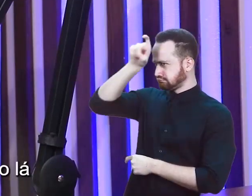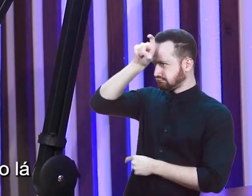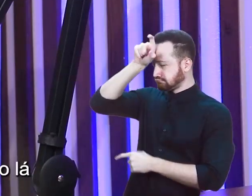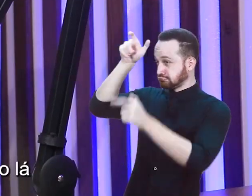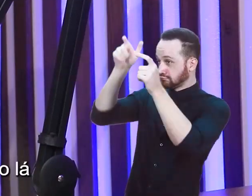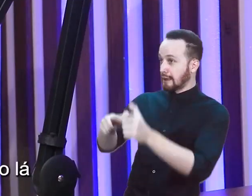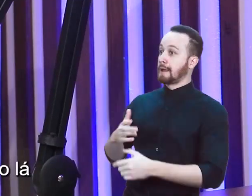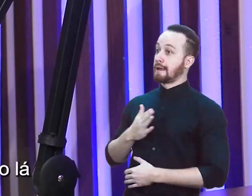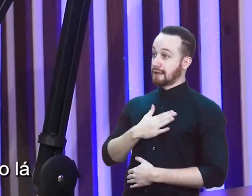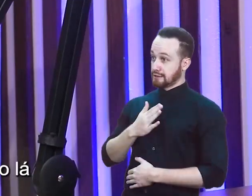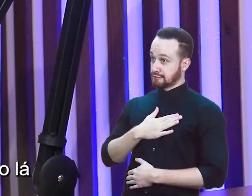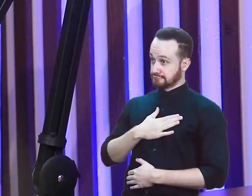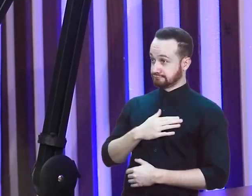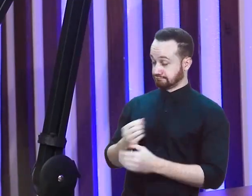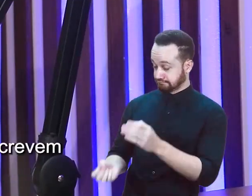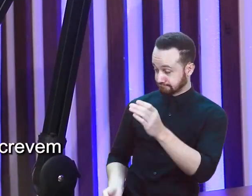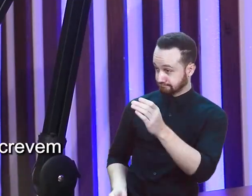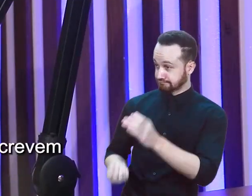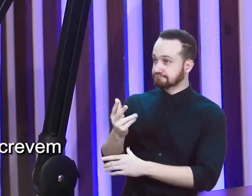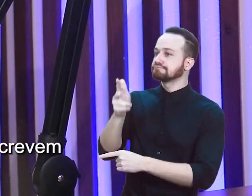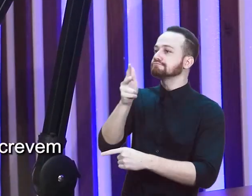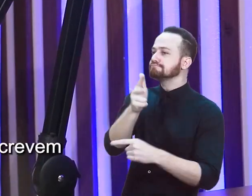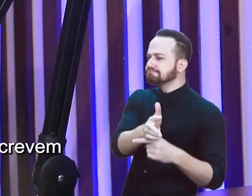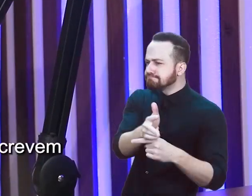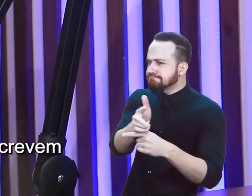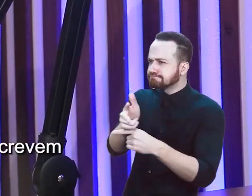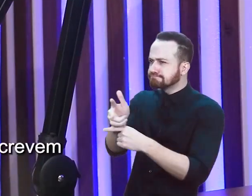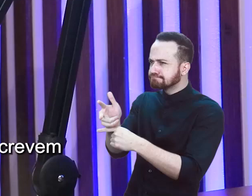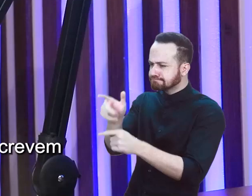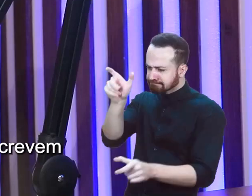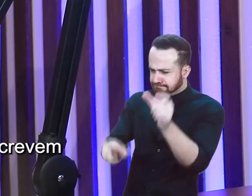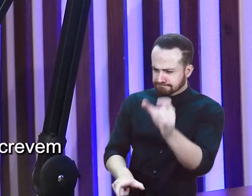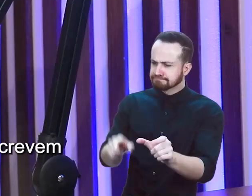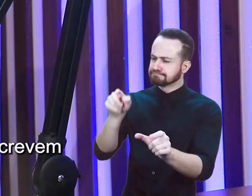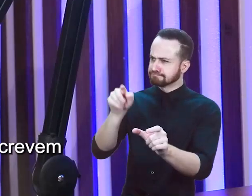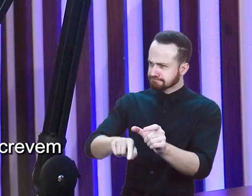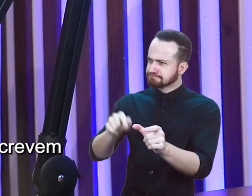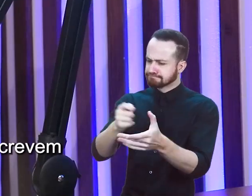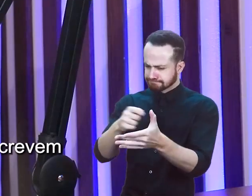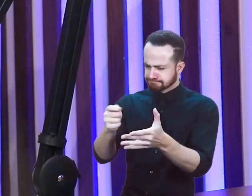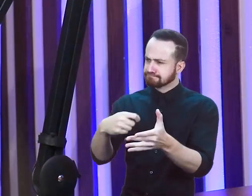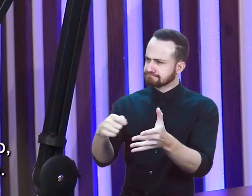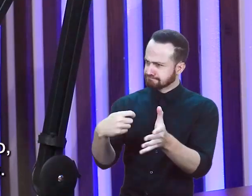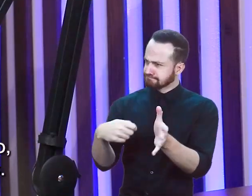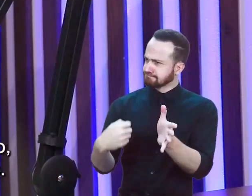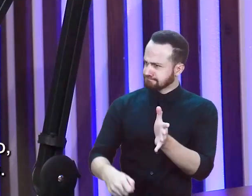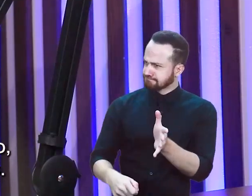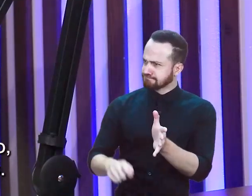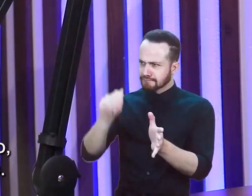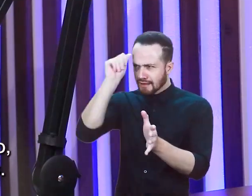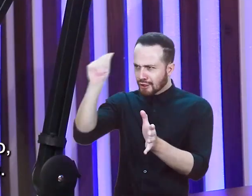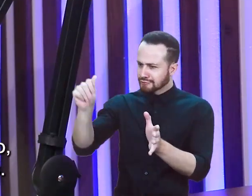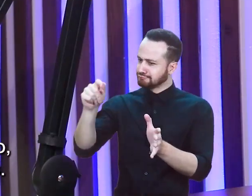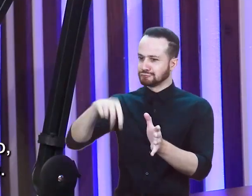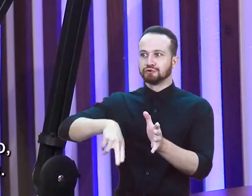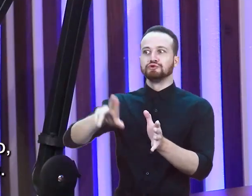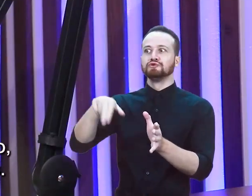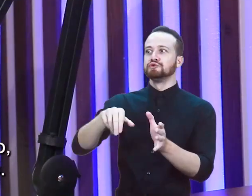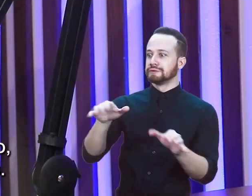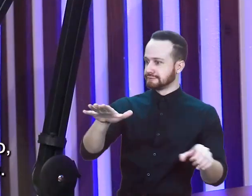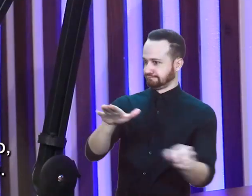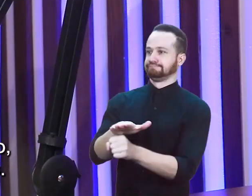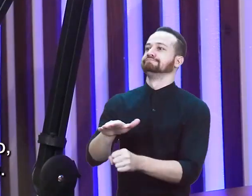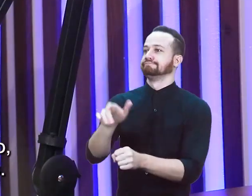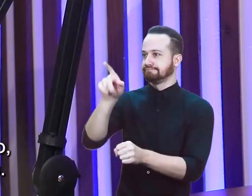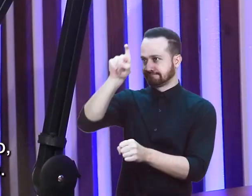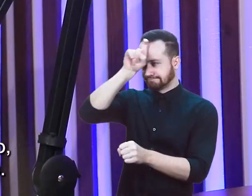no caso eu fiz um vídeo lá mostrando que as pessoas que escrevem sobre o Quilombo nunca estiveram no Quilombo.